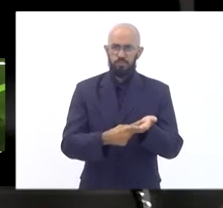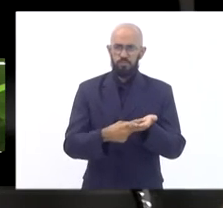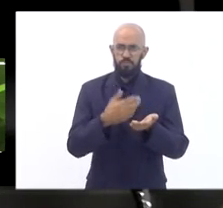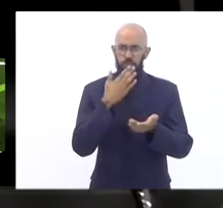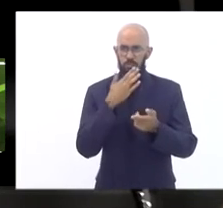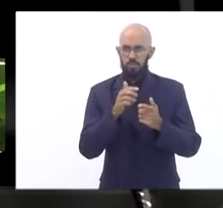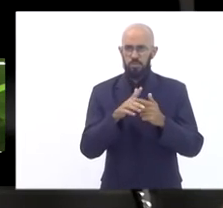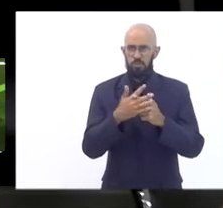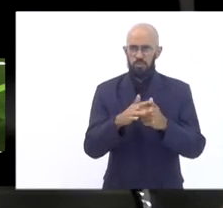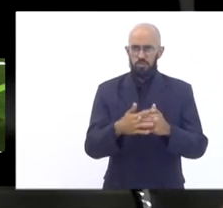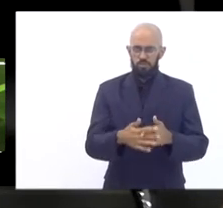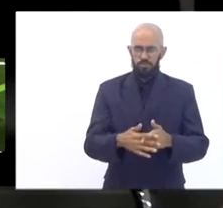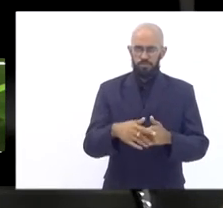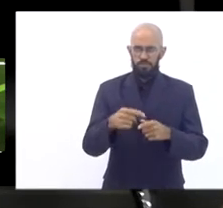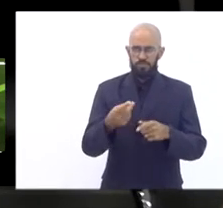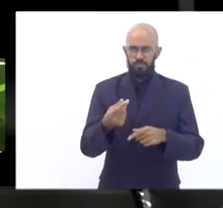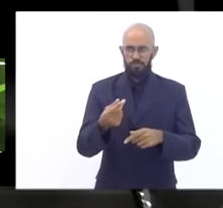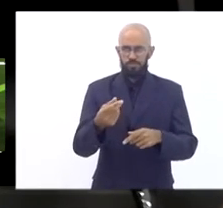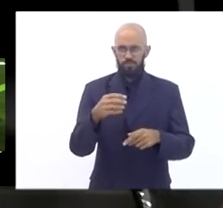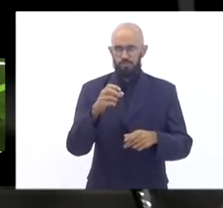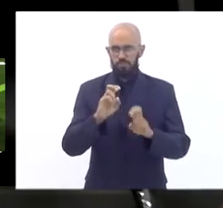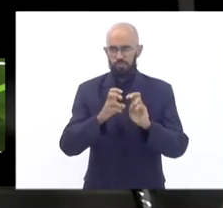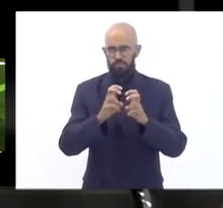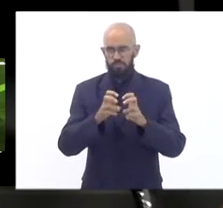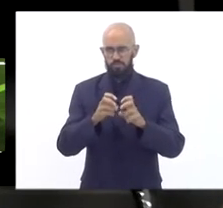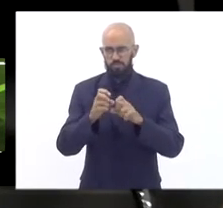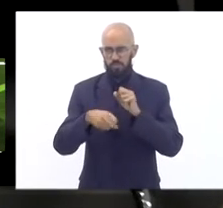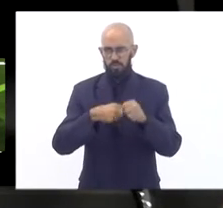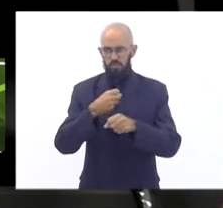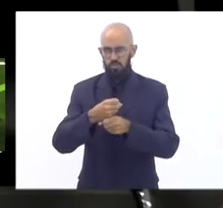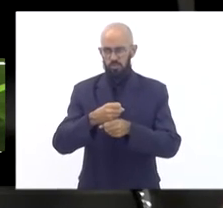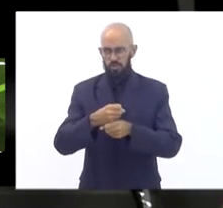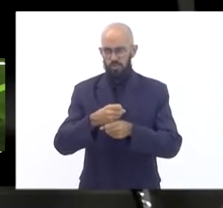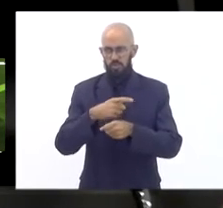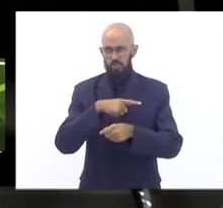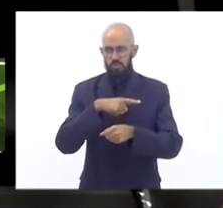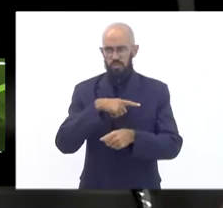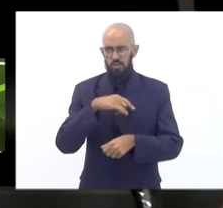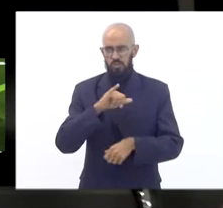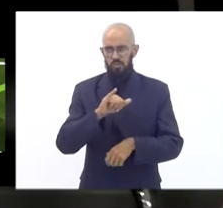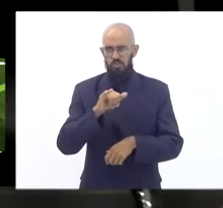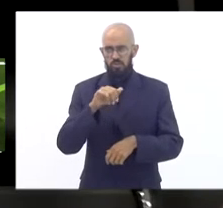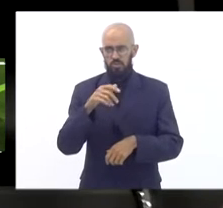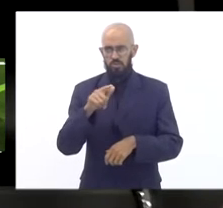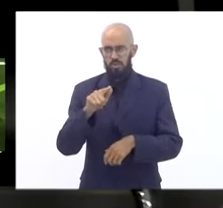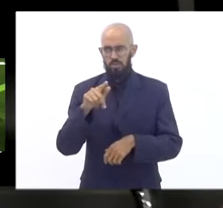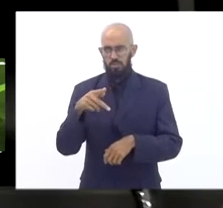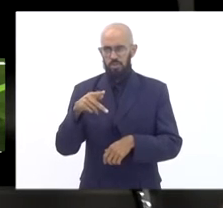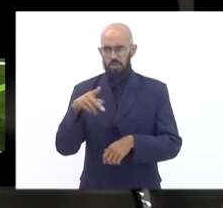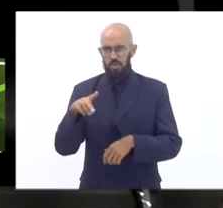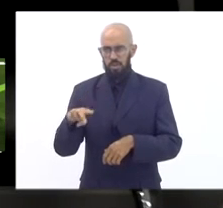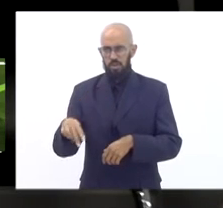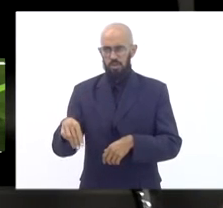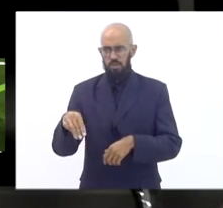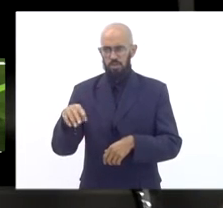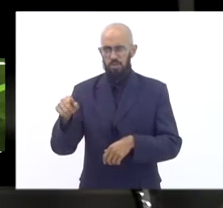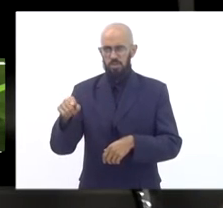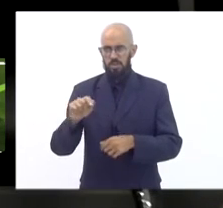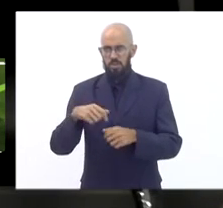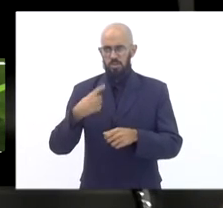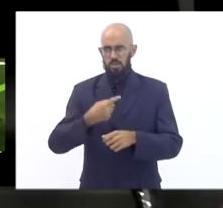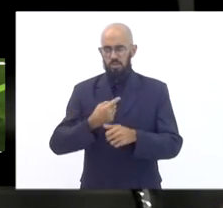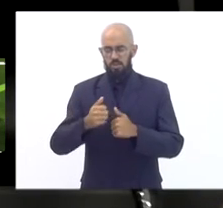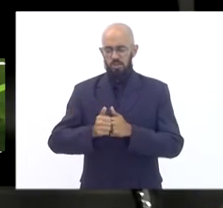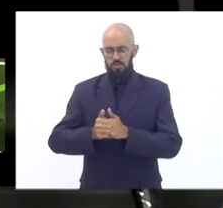reajuste tarifário para o ano subsequente. Já tínhamos o índice do IGPM no anterior e o que acompanhávamos era um IGPM